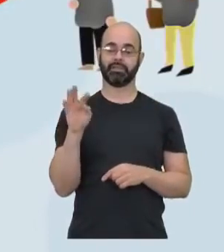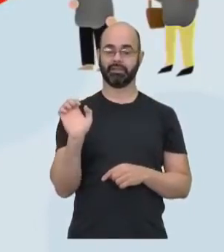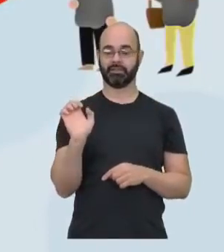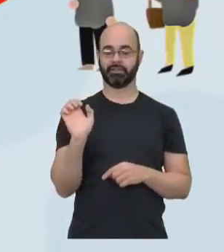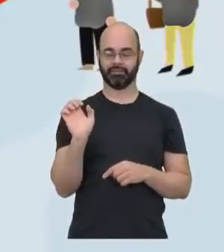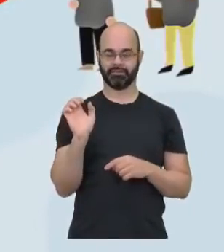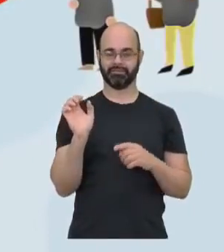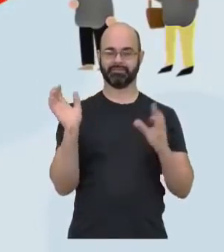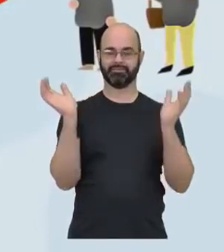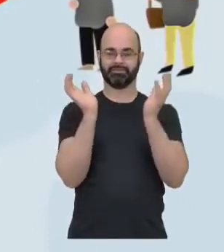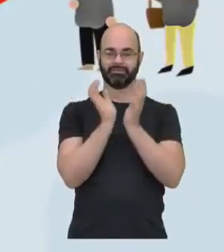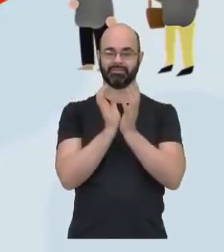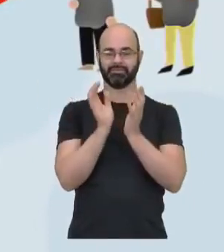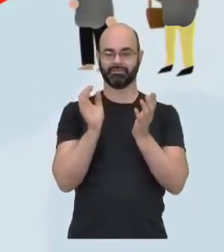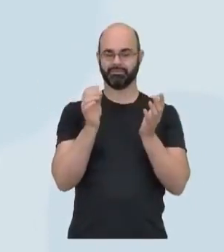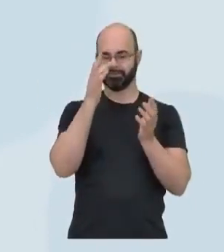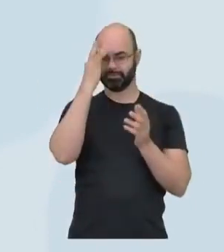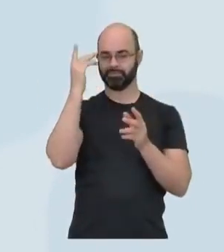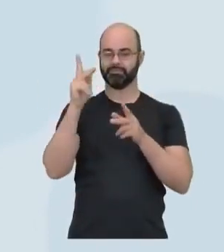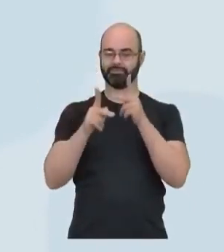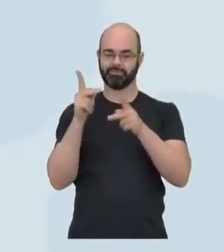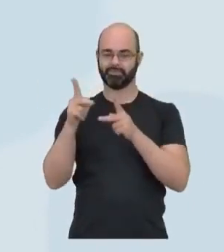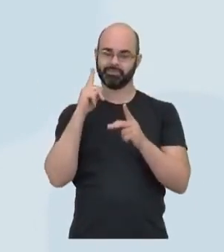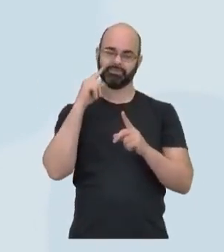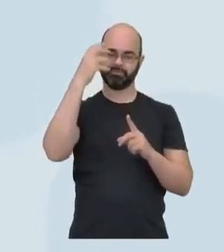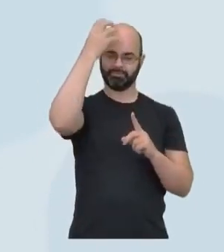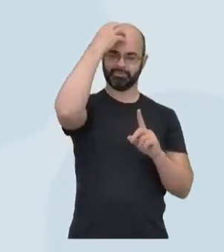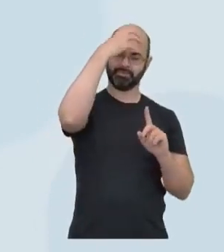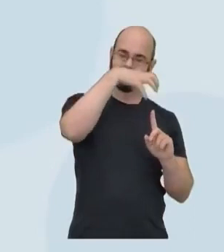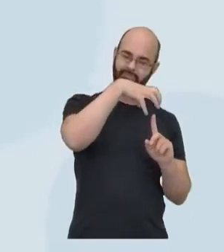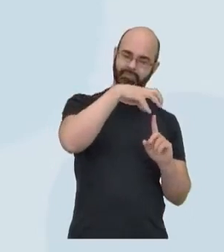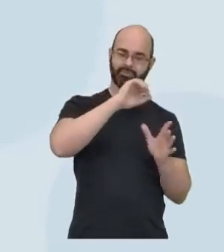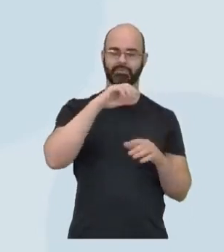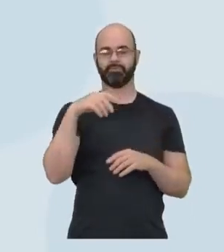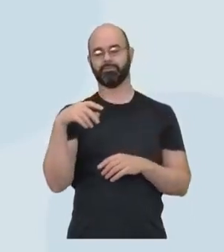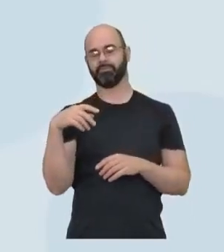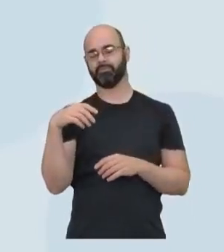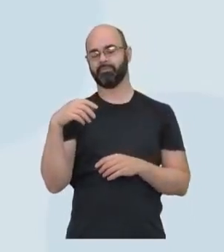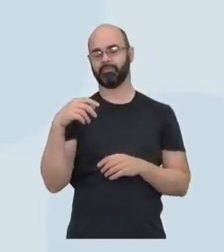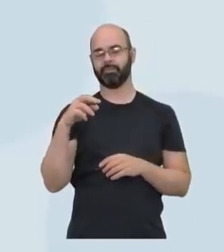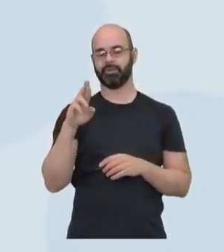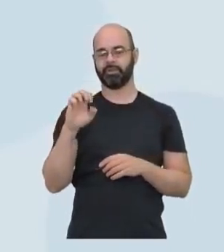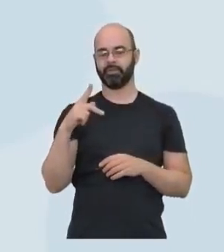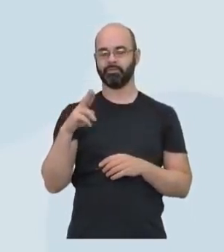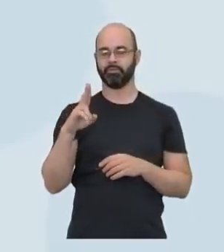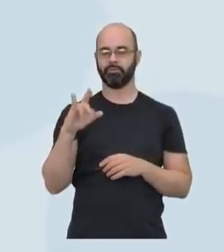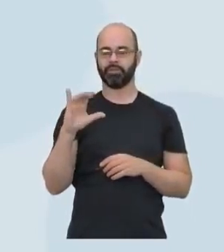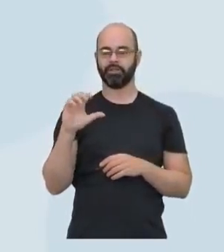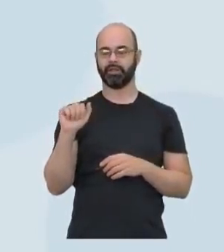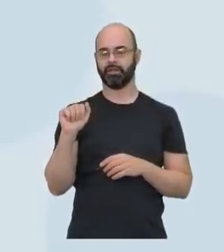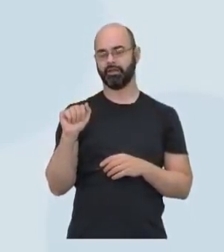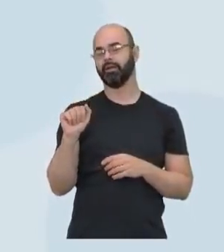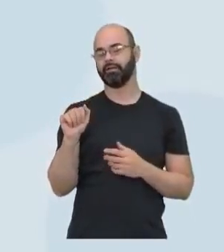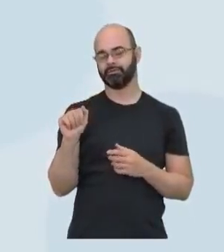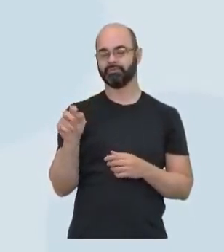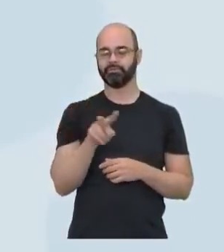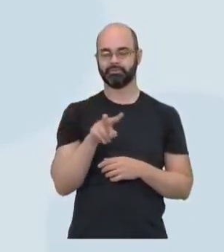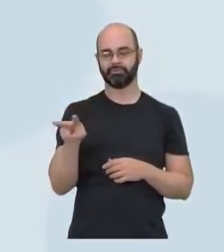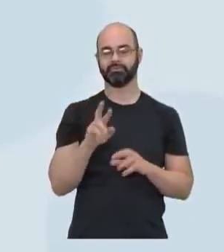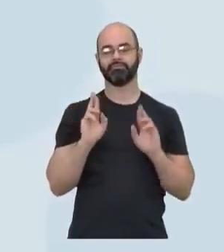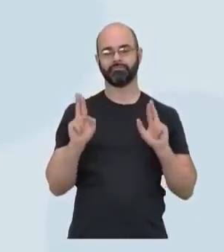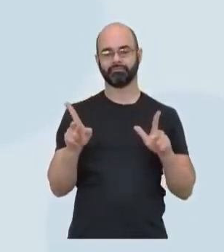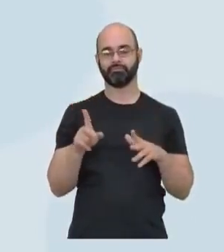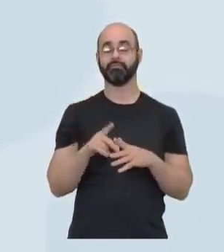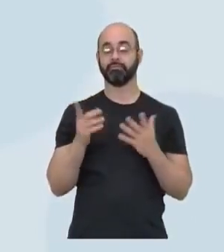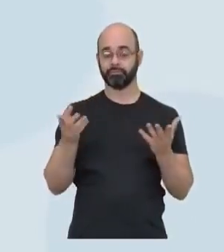esta é a grande diferença de república para monarquia. E assim, tanto na república quanto